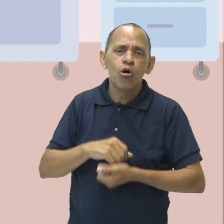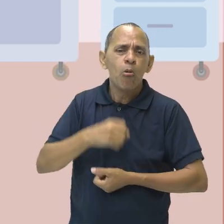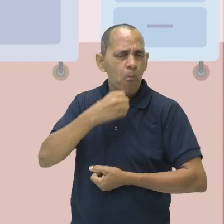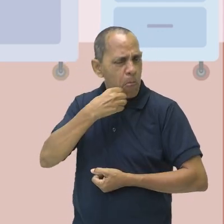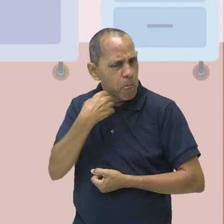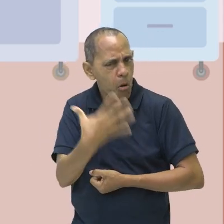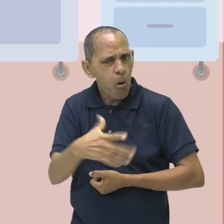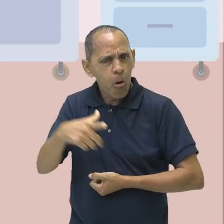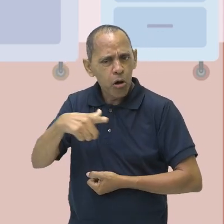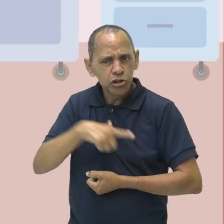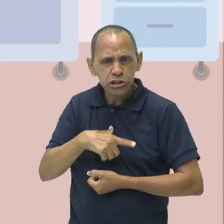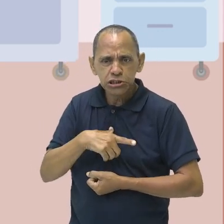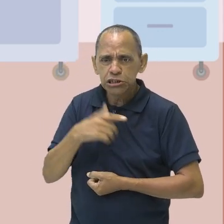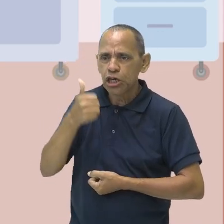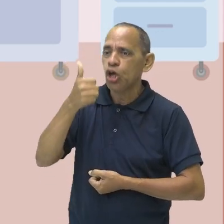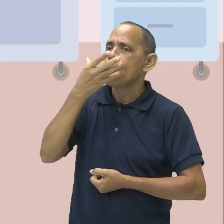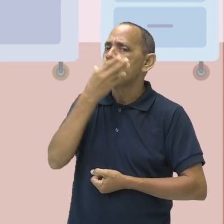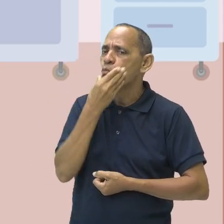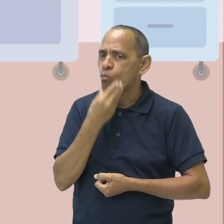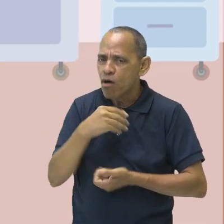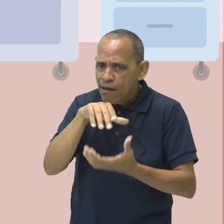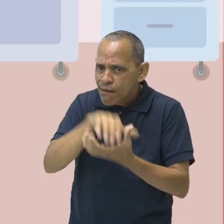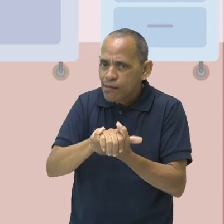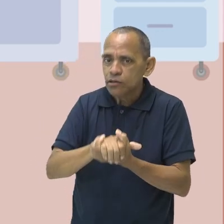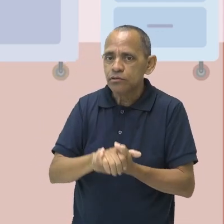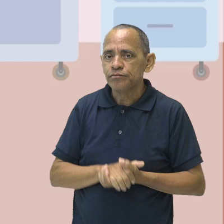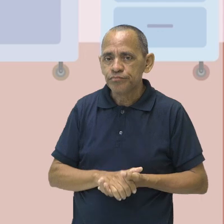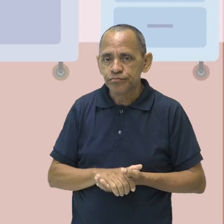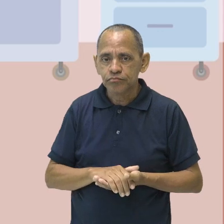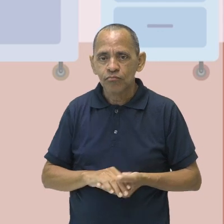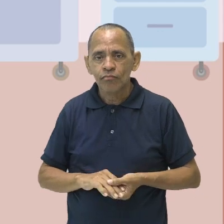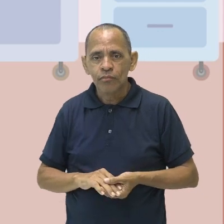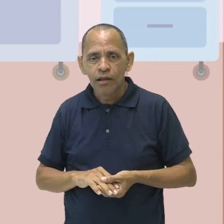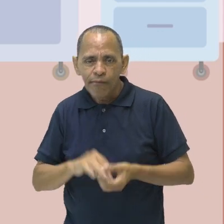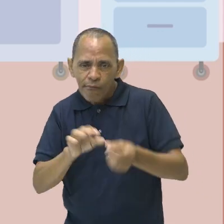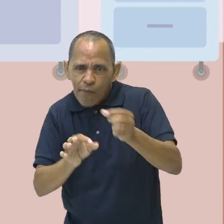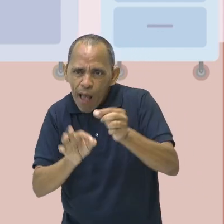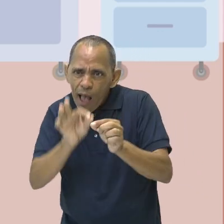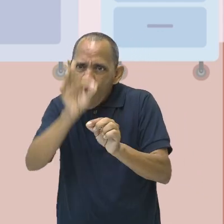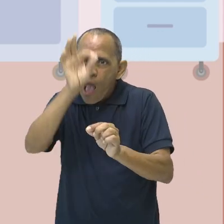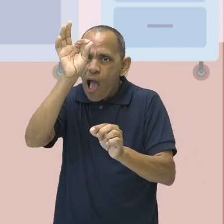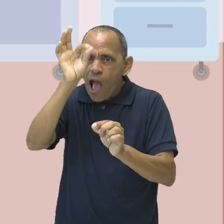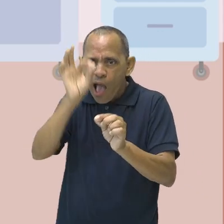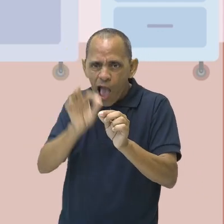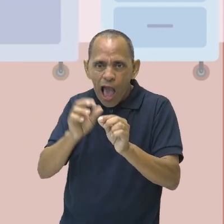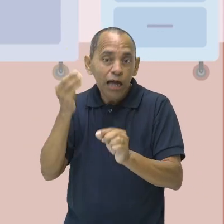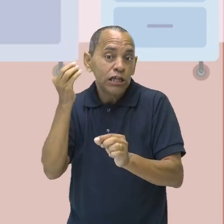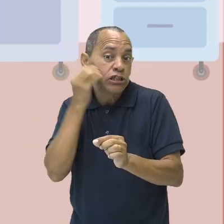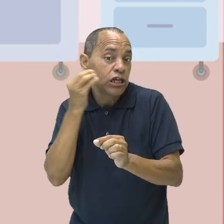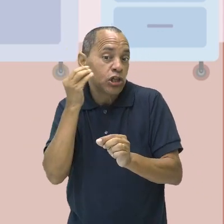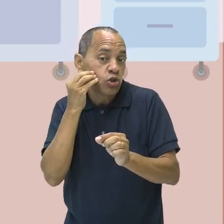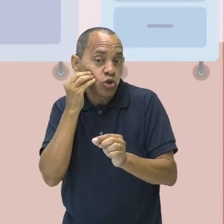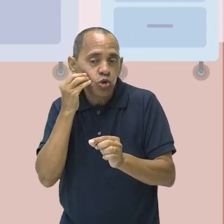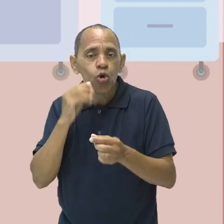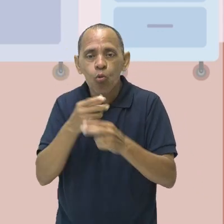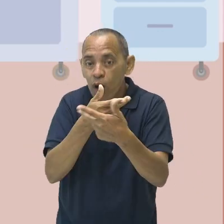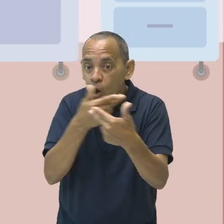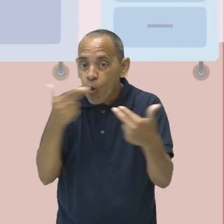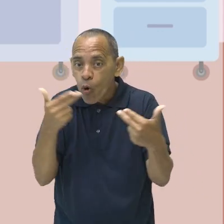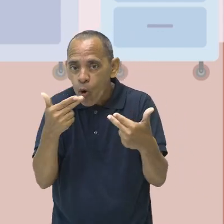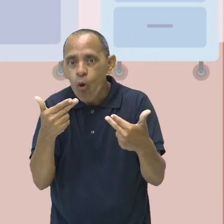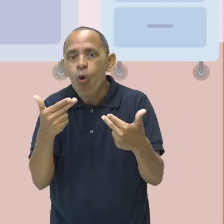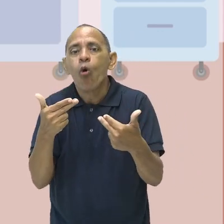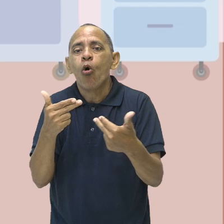lado. Não esperou o dia seguinte. Com o capricho de quem tenta uma coisa nunca conhecida,